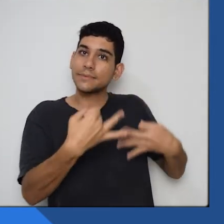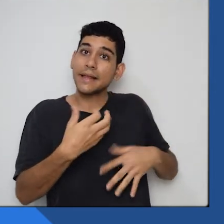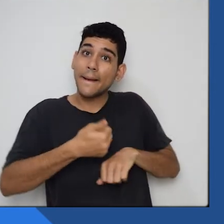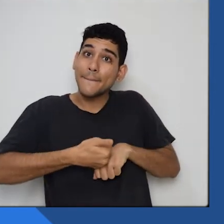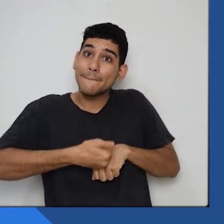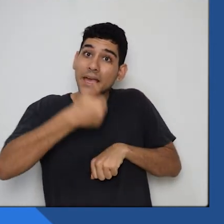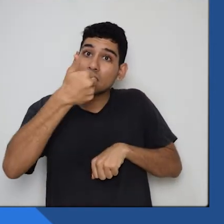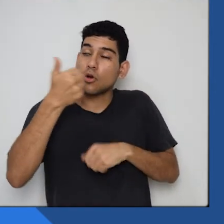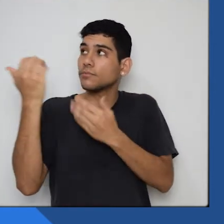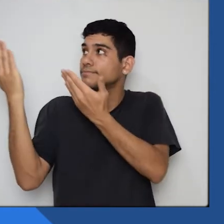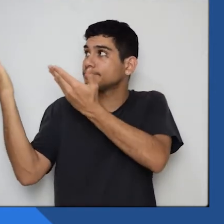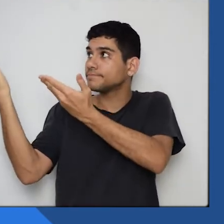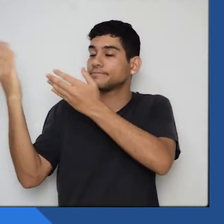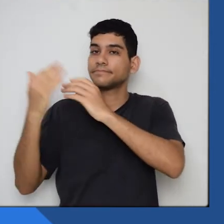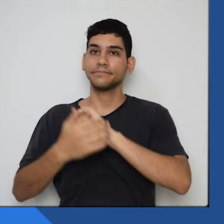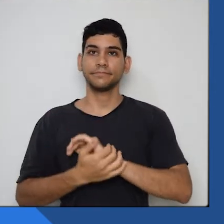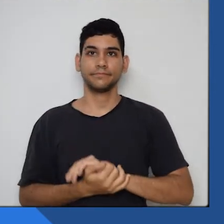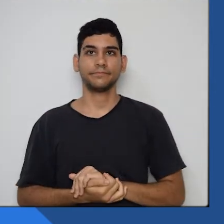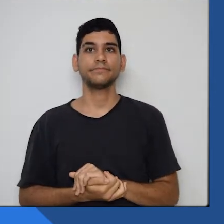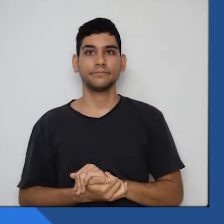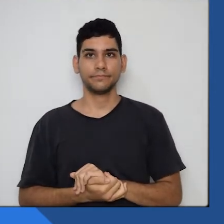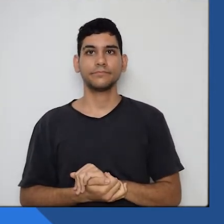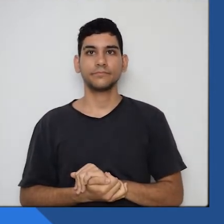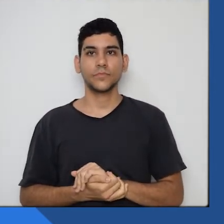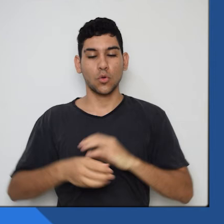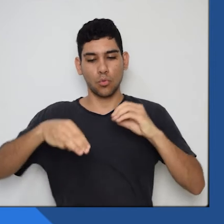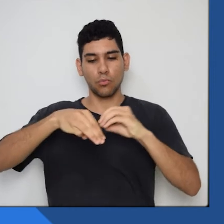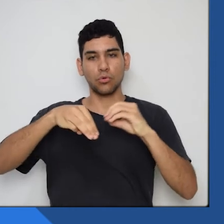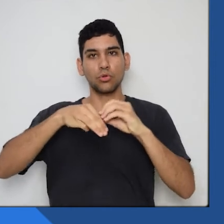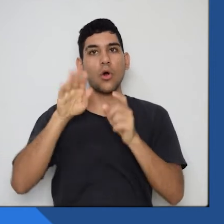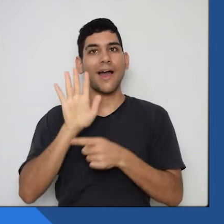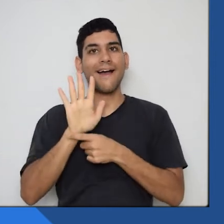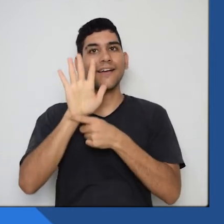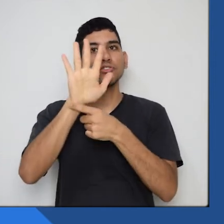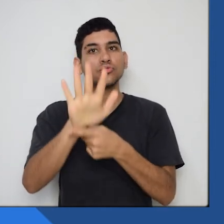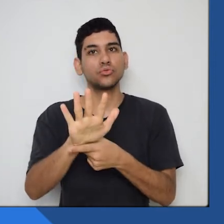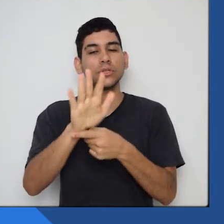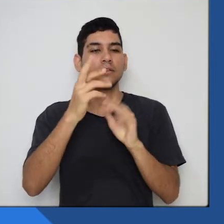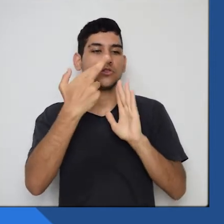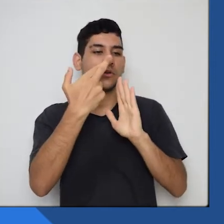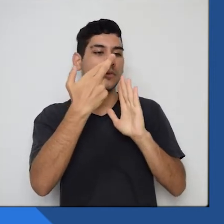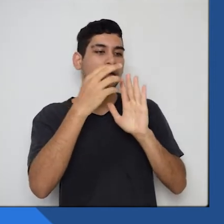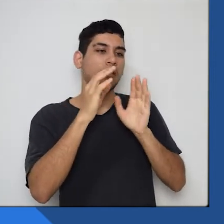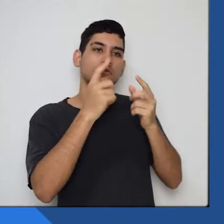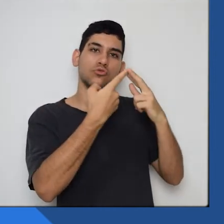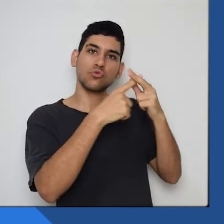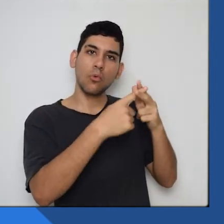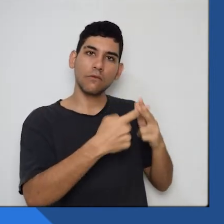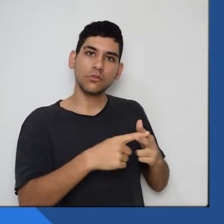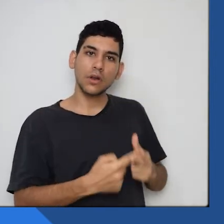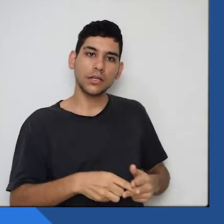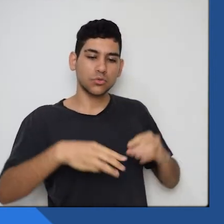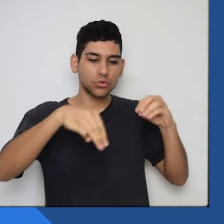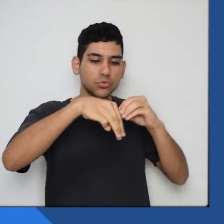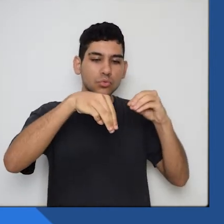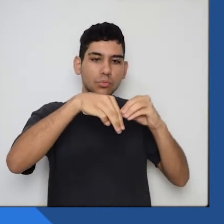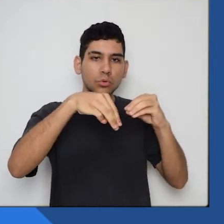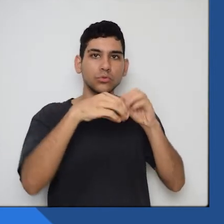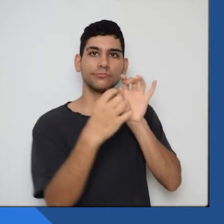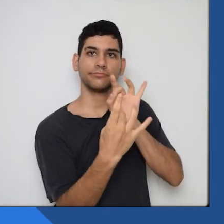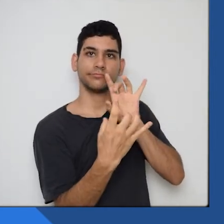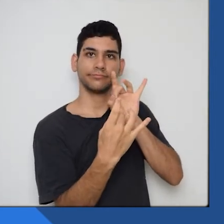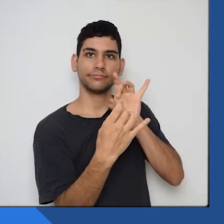que explicam melhor essa configuração, que é a ajuda do Moodle sobre as configurações